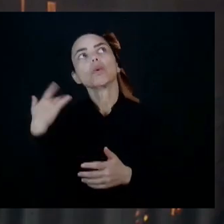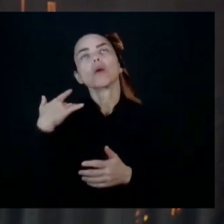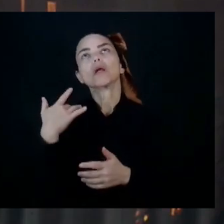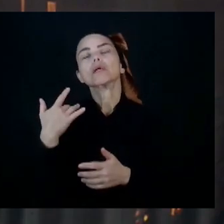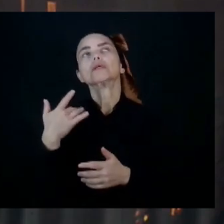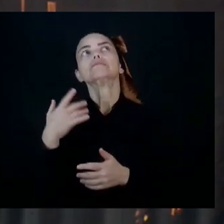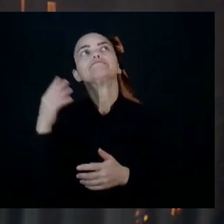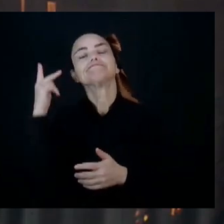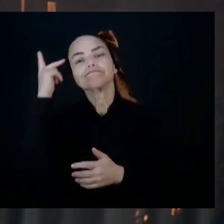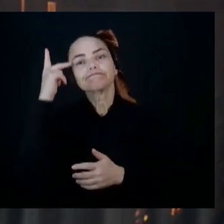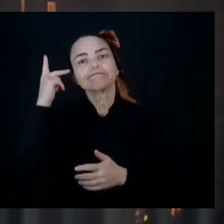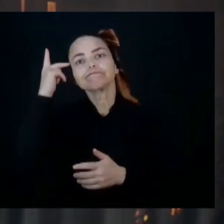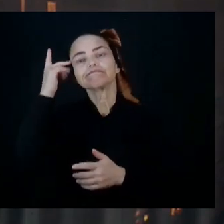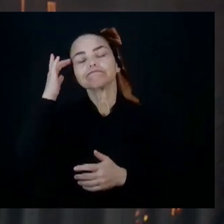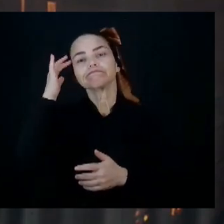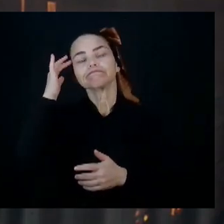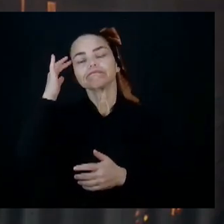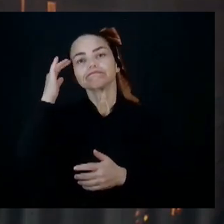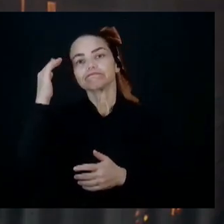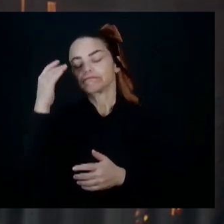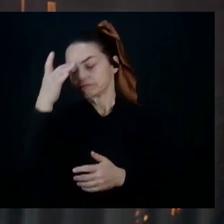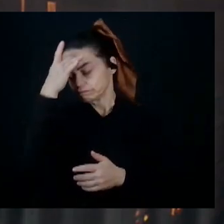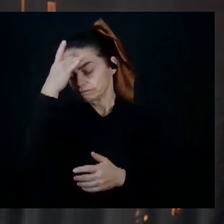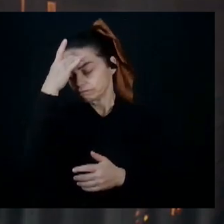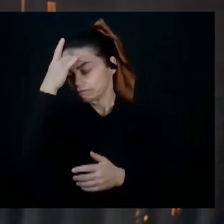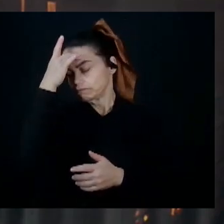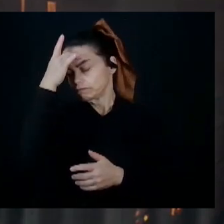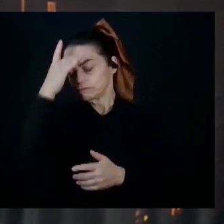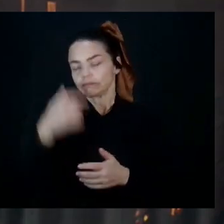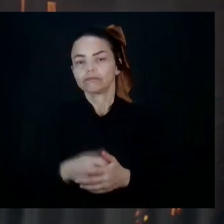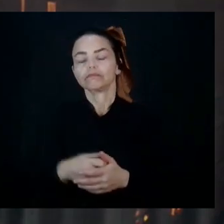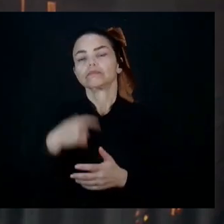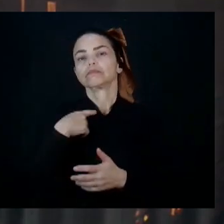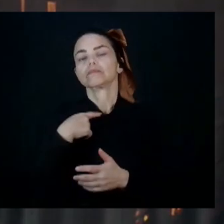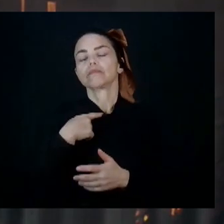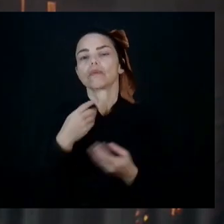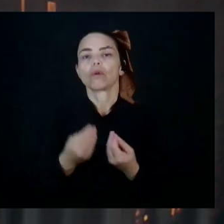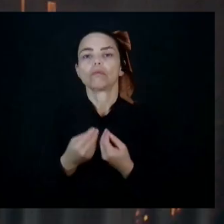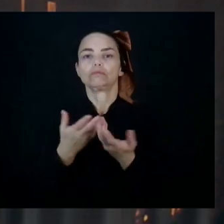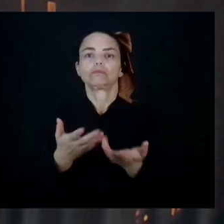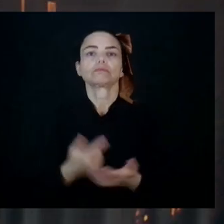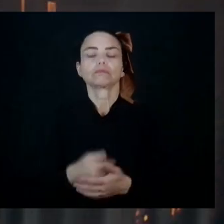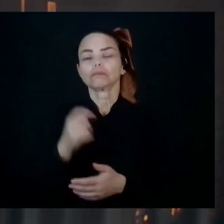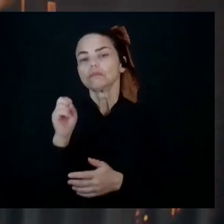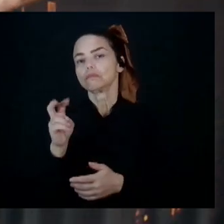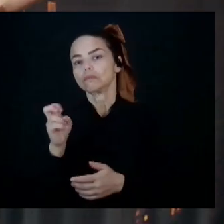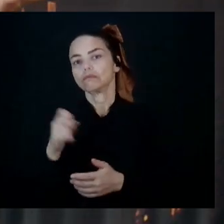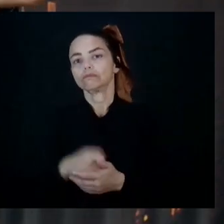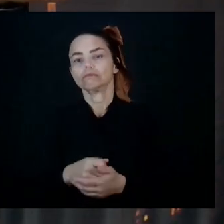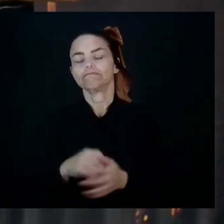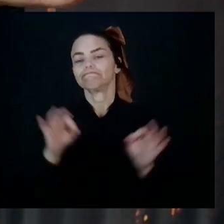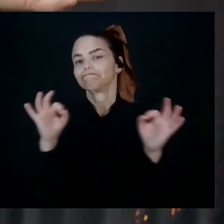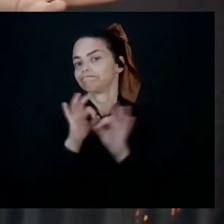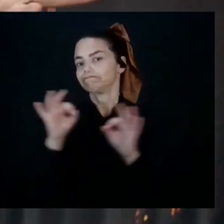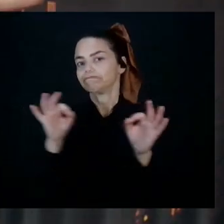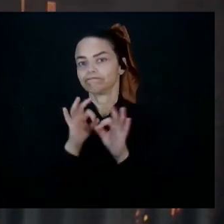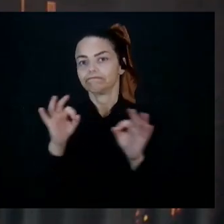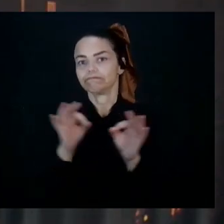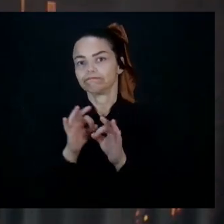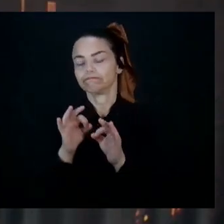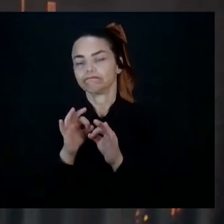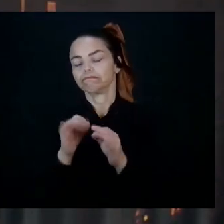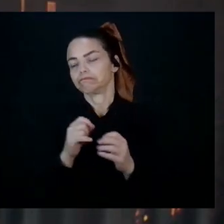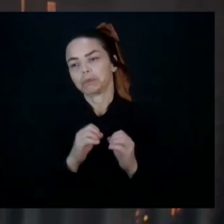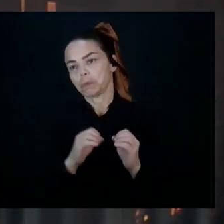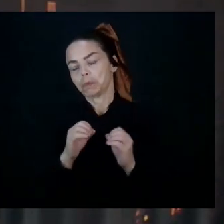acaba se entregando, né? No seu caso da sua avó, acho que não vejo ali nenhuma exploração da sua